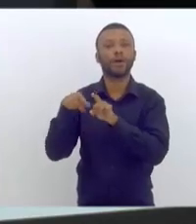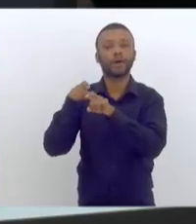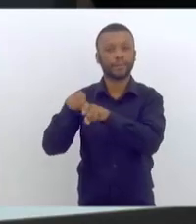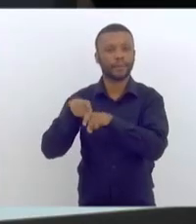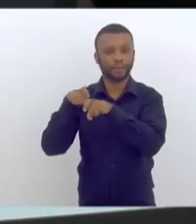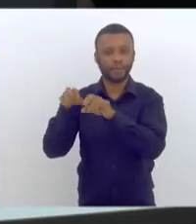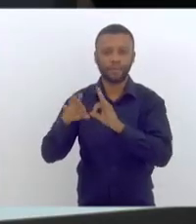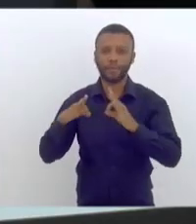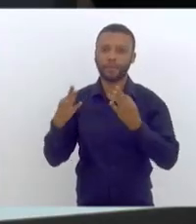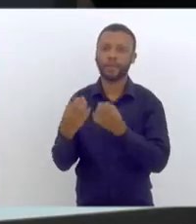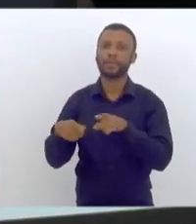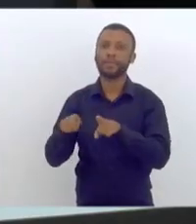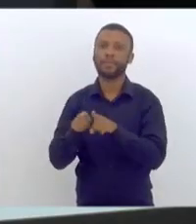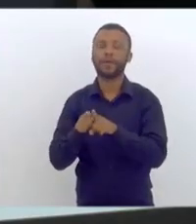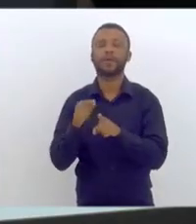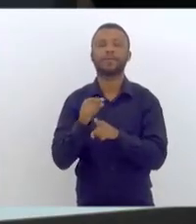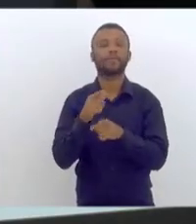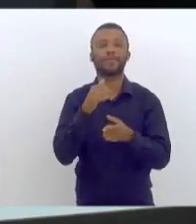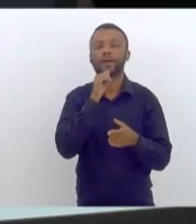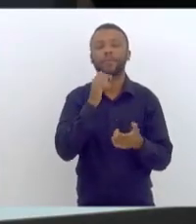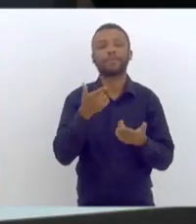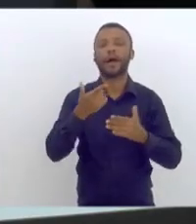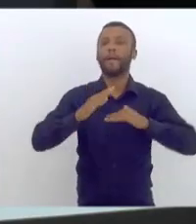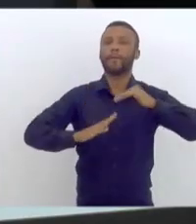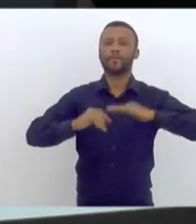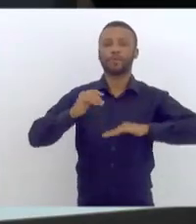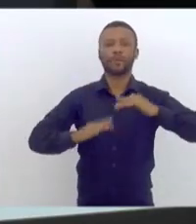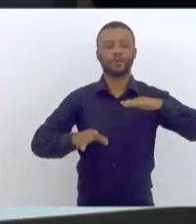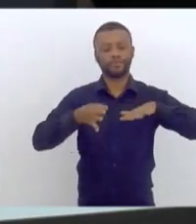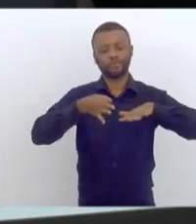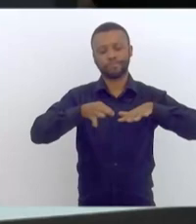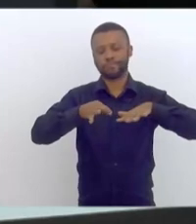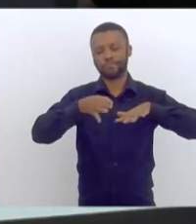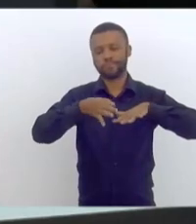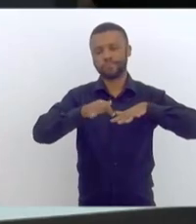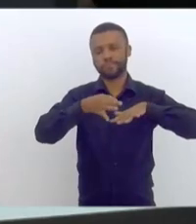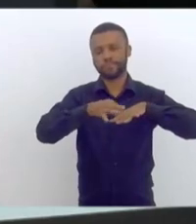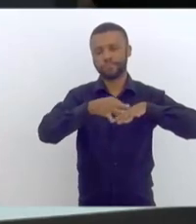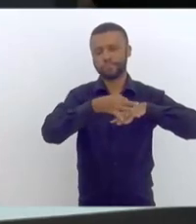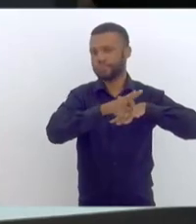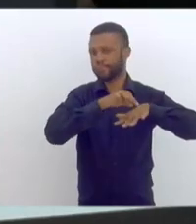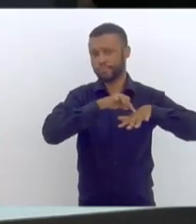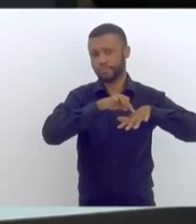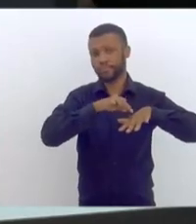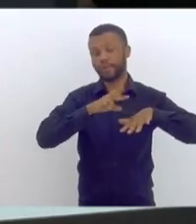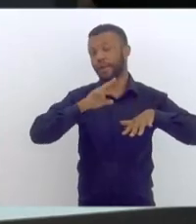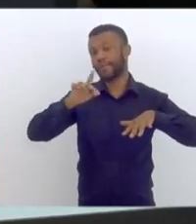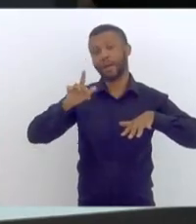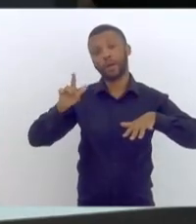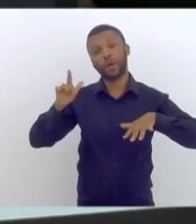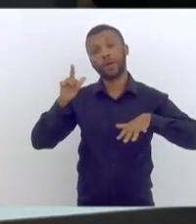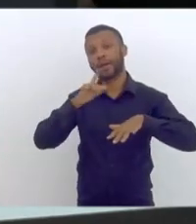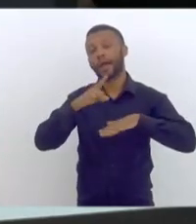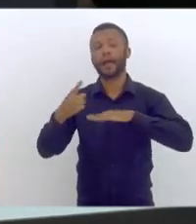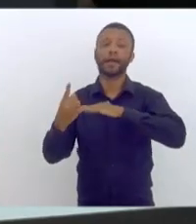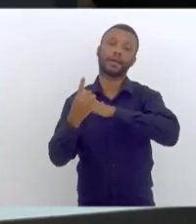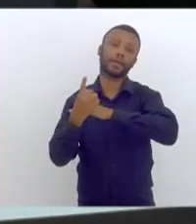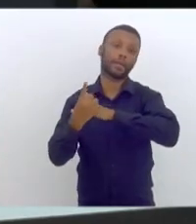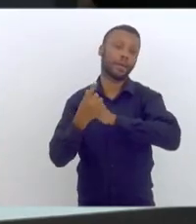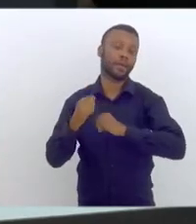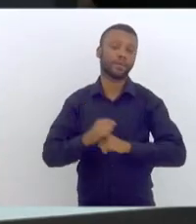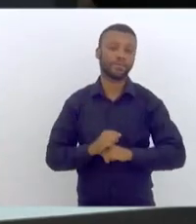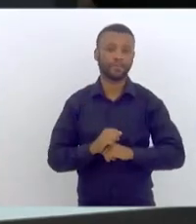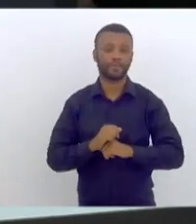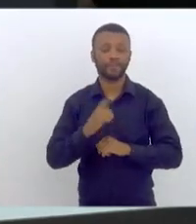do micro do empresário individual uma manicure por exemplo A manicure vai ganhar cliente ela não precisa abrir estabelecimento vai na casa do